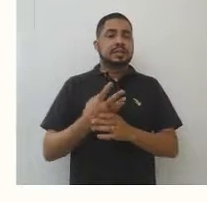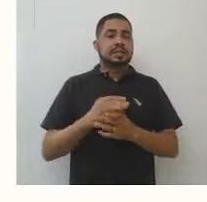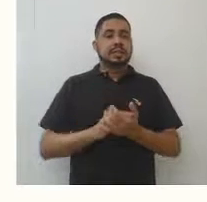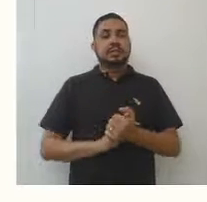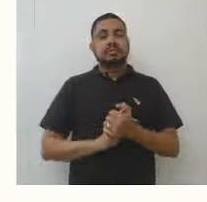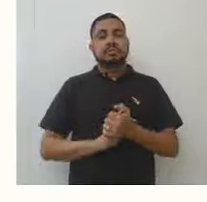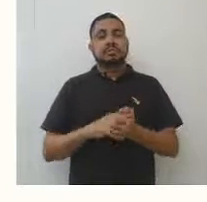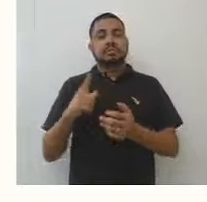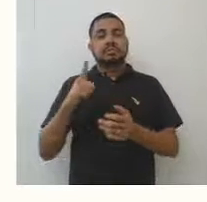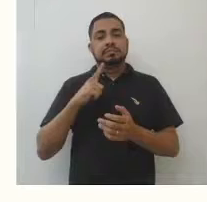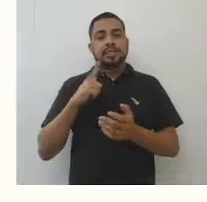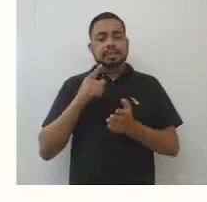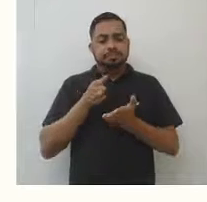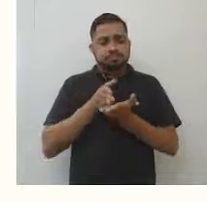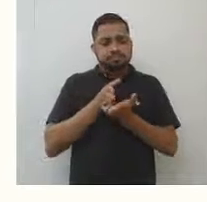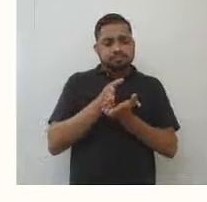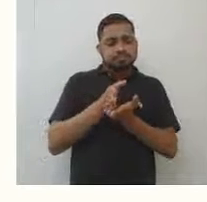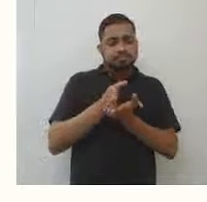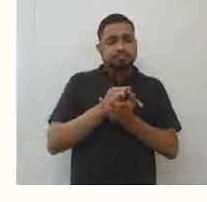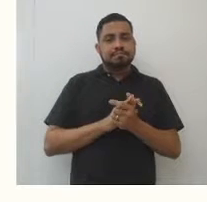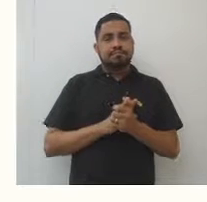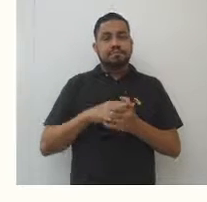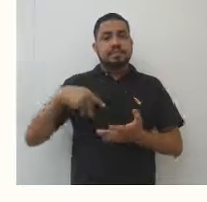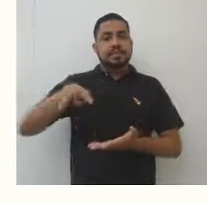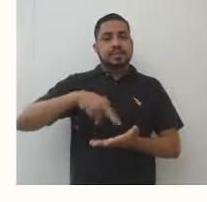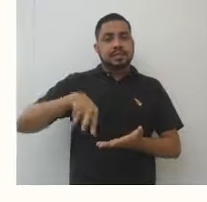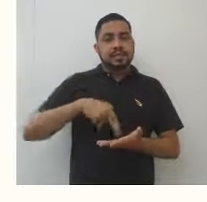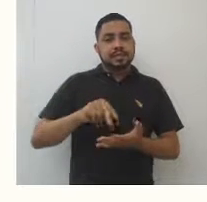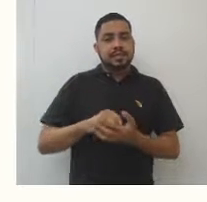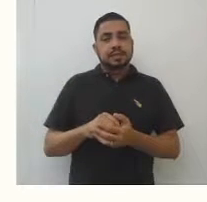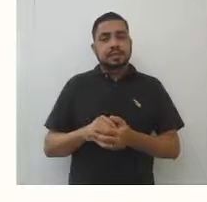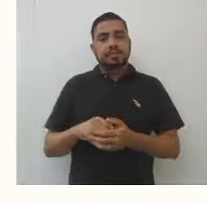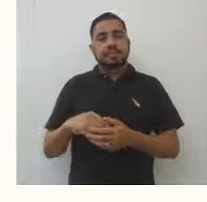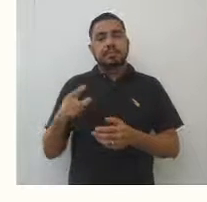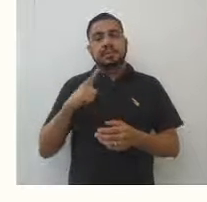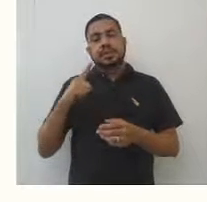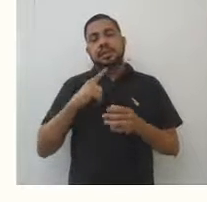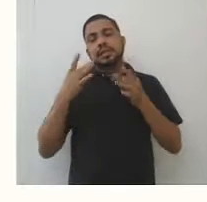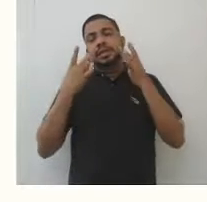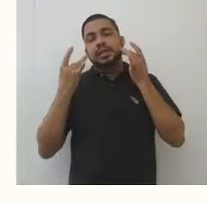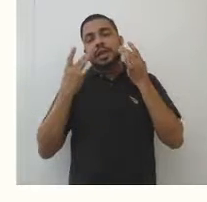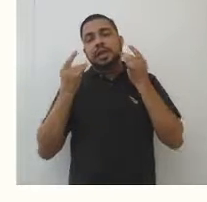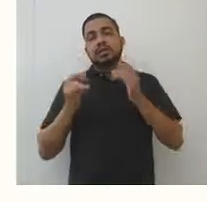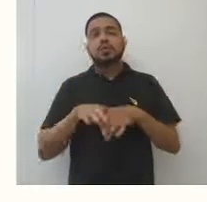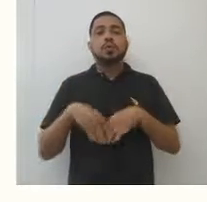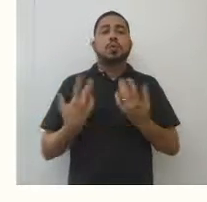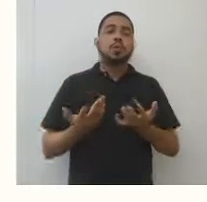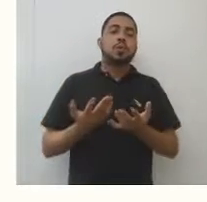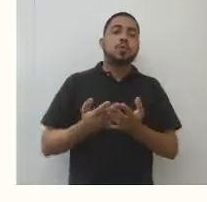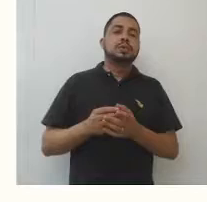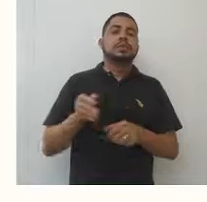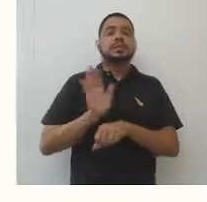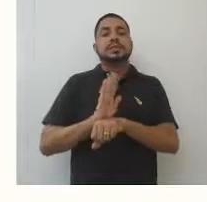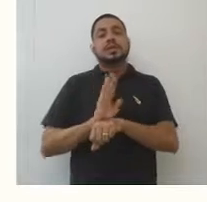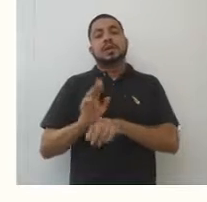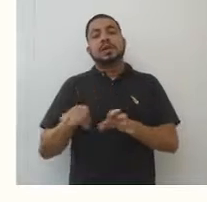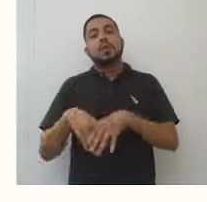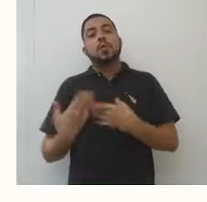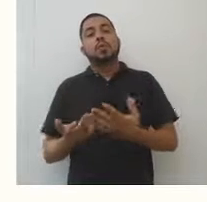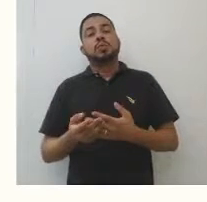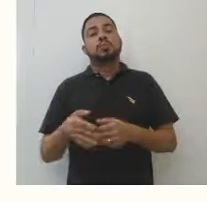dirigir espetáculos de dança e de musicais para teatro ou cinema ou TV.